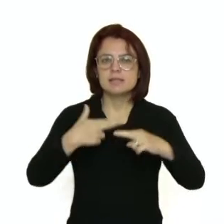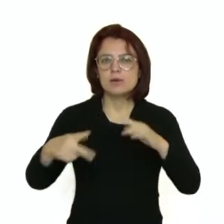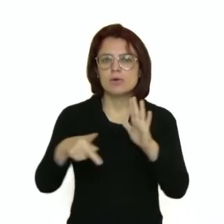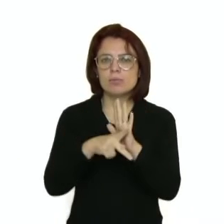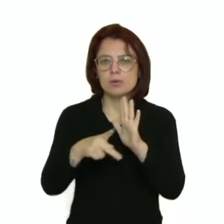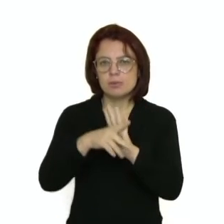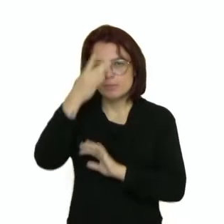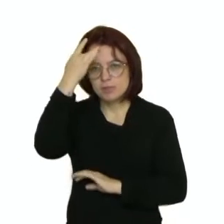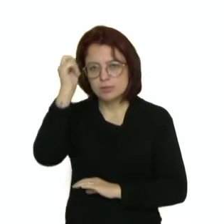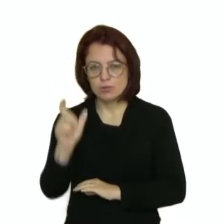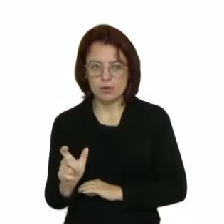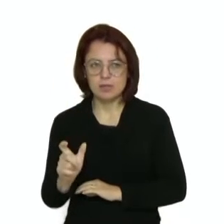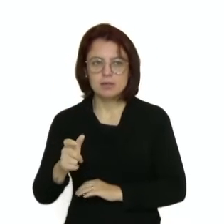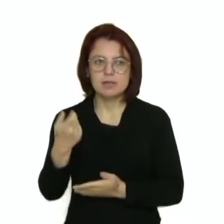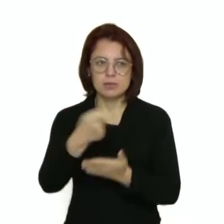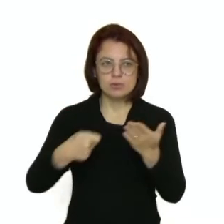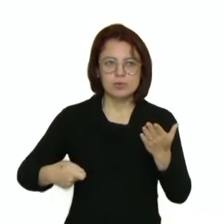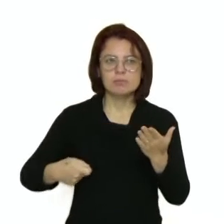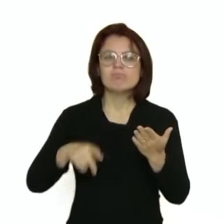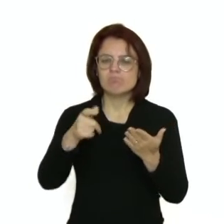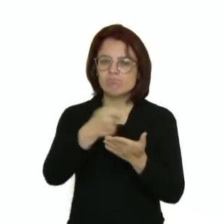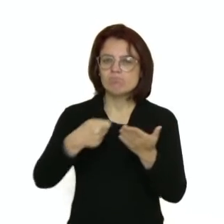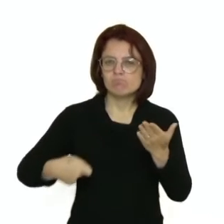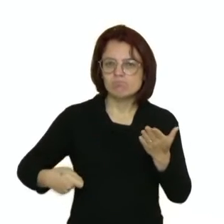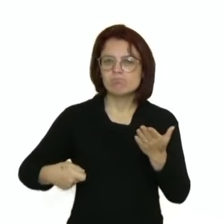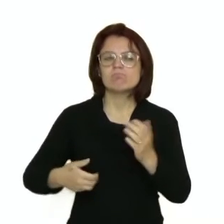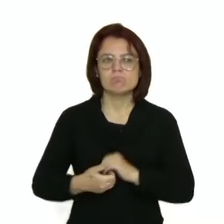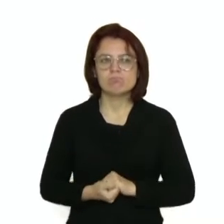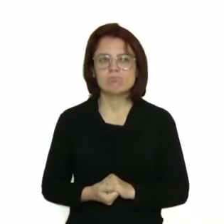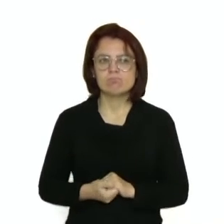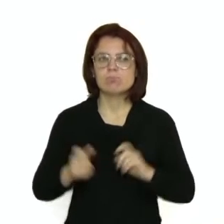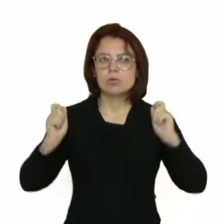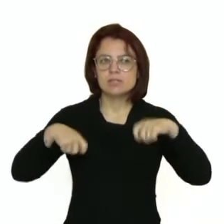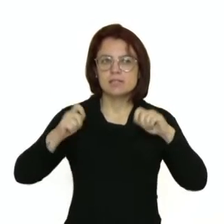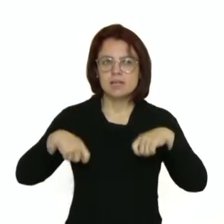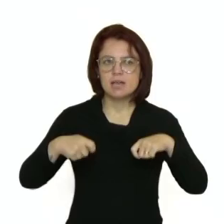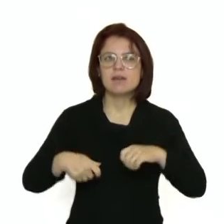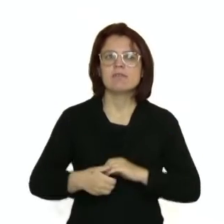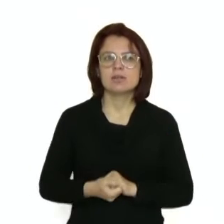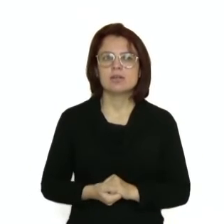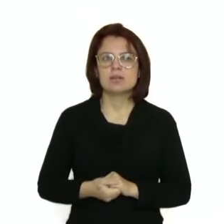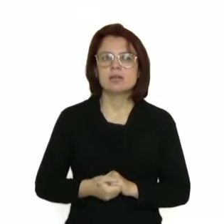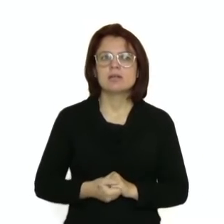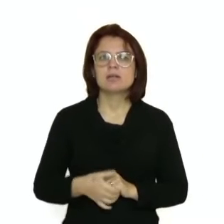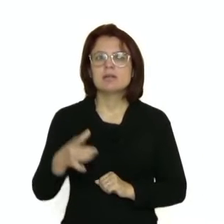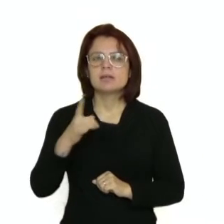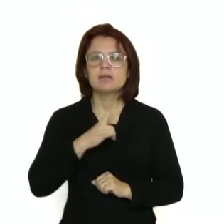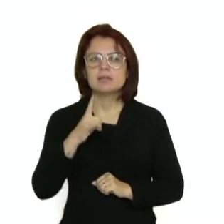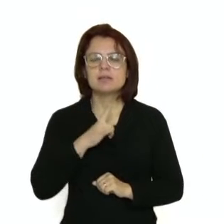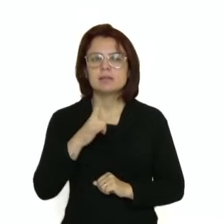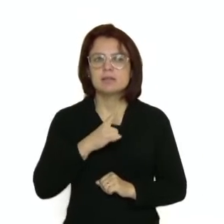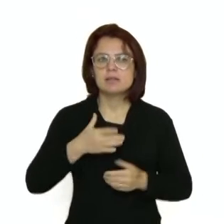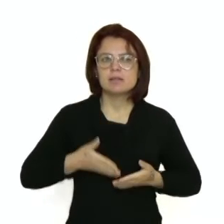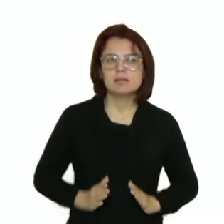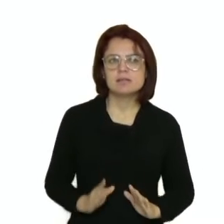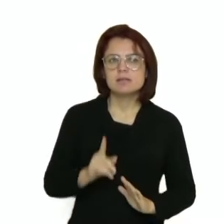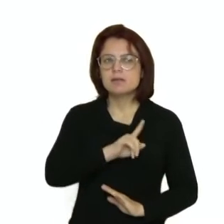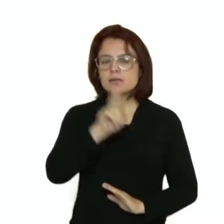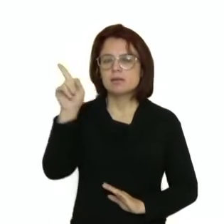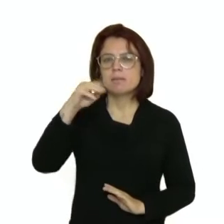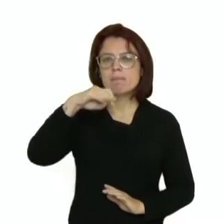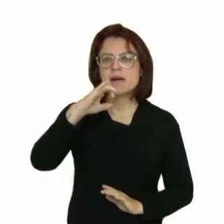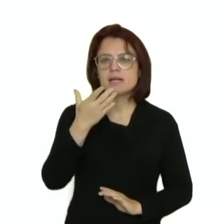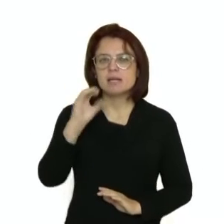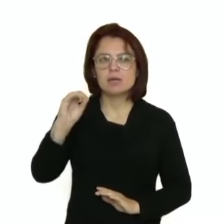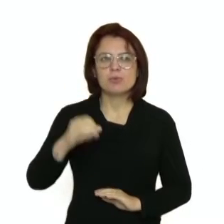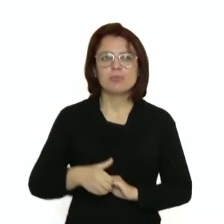Arthur Azevedo escreveu contos possíveis, além de jornalista e teatrólogo, nasceu em São Luís do